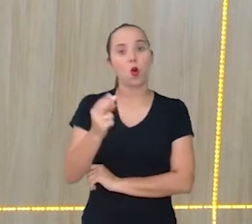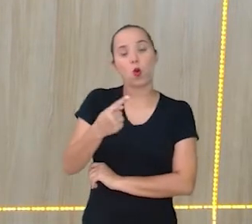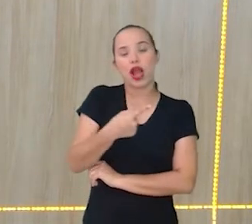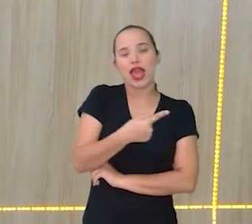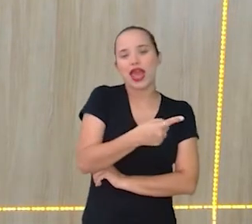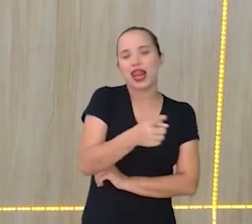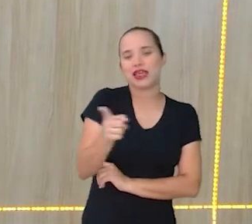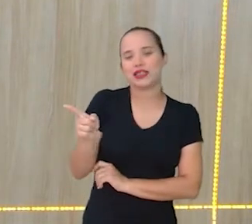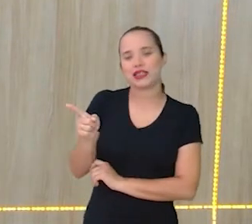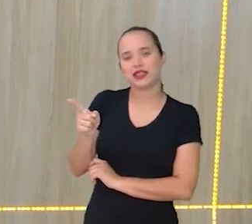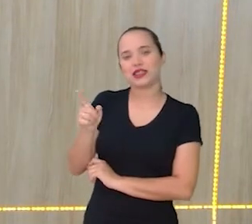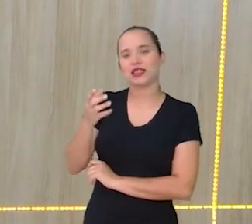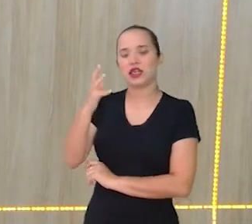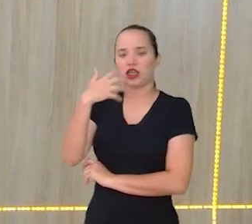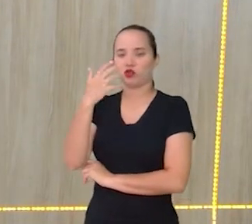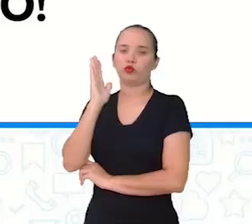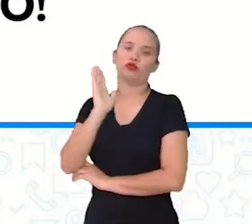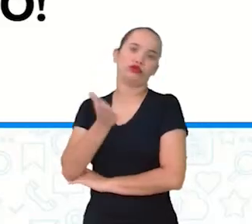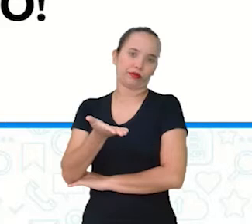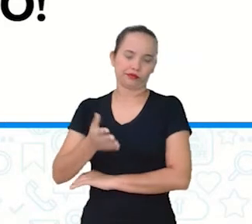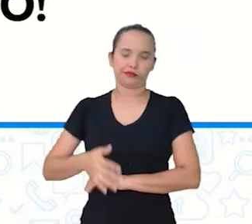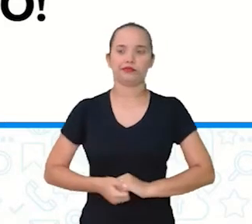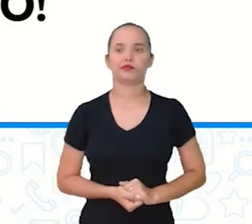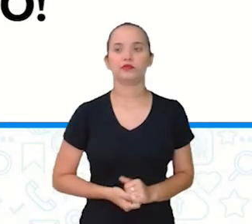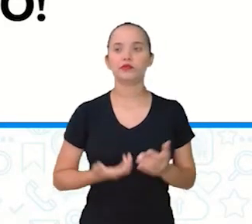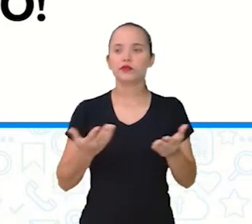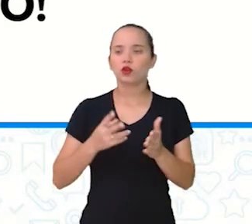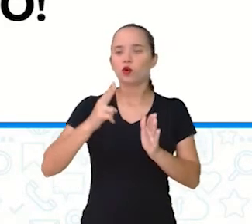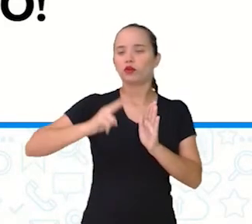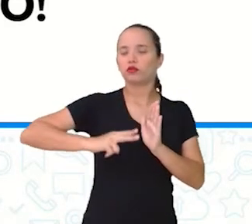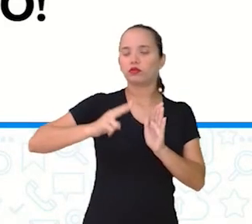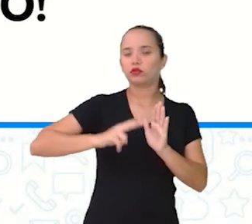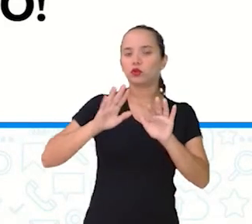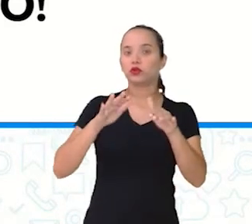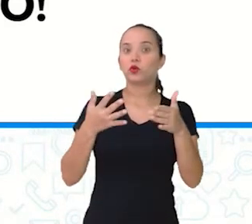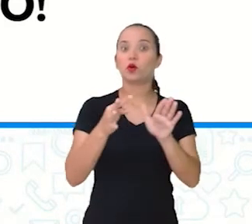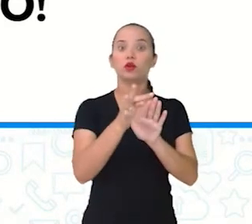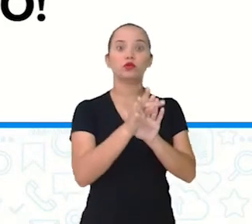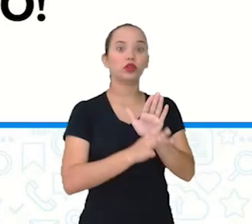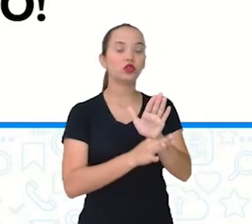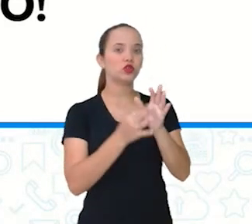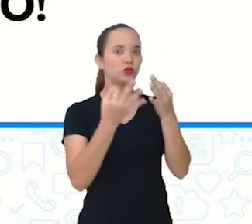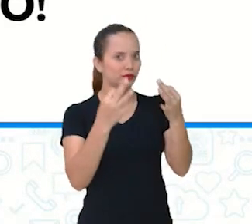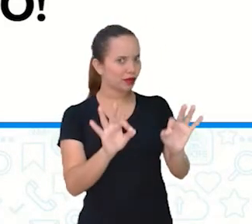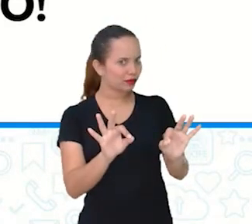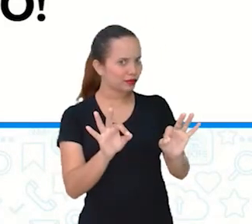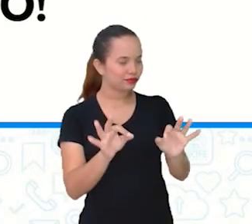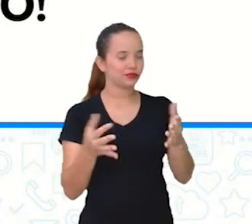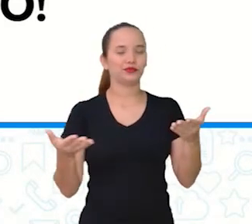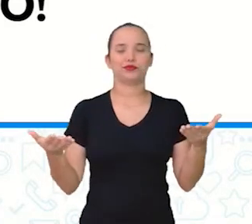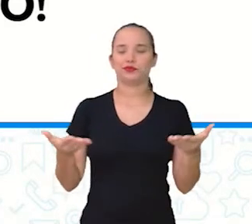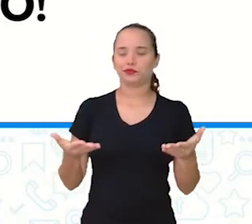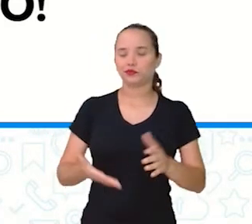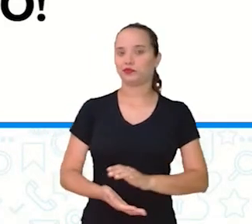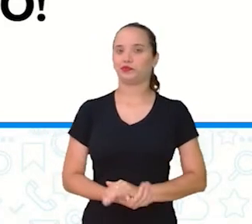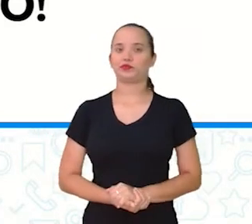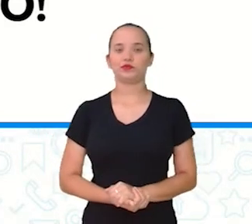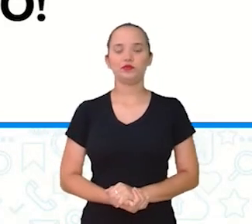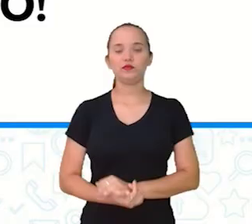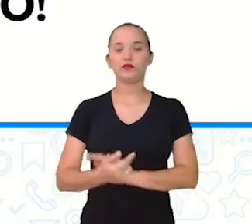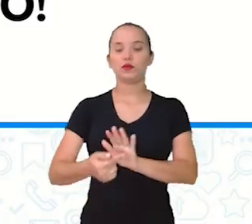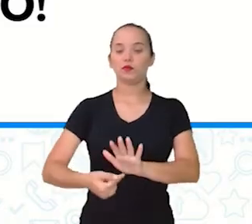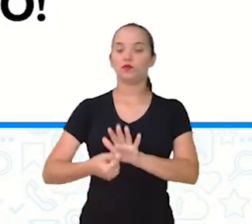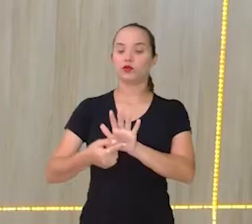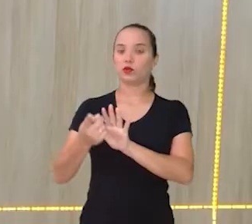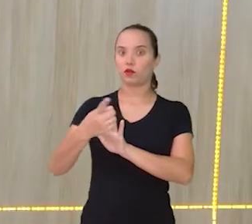bom? Faça a leitura e descubra qual texto está correto. Gente, agora eu